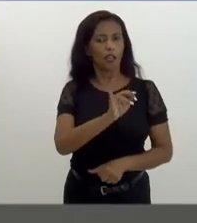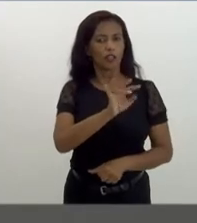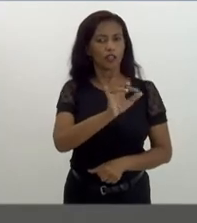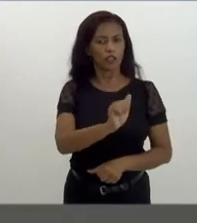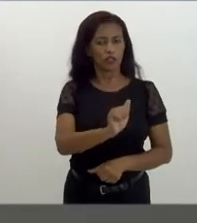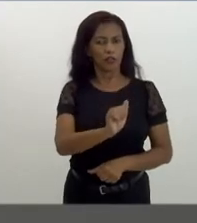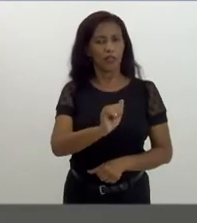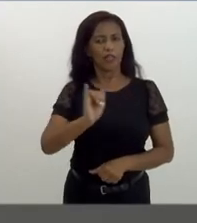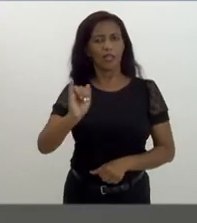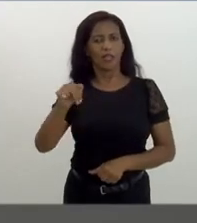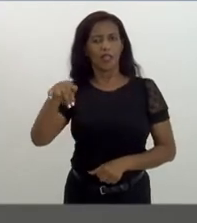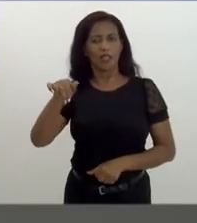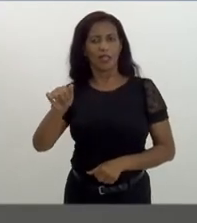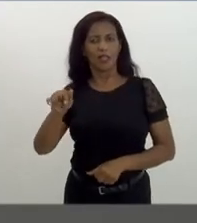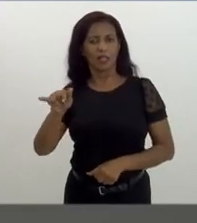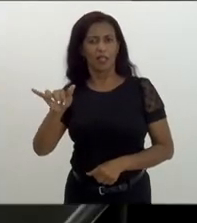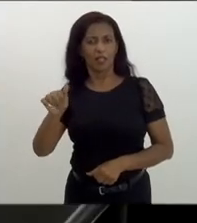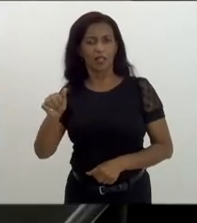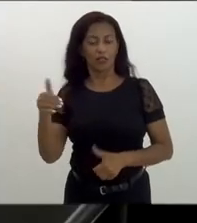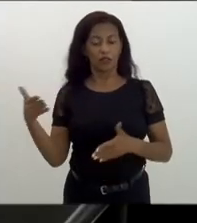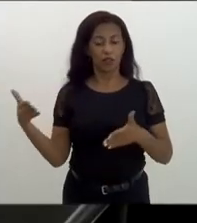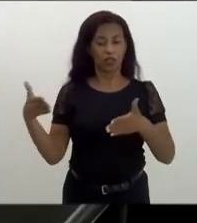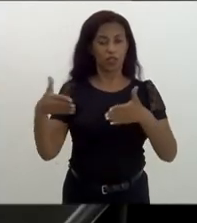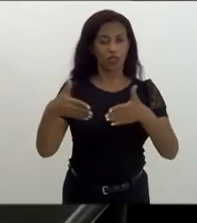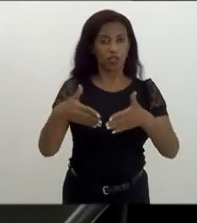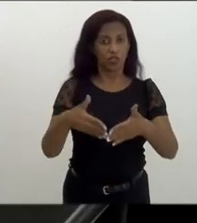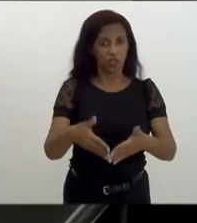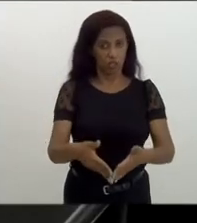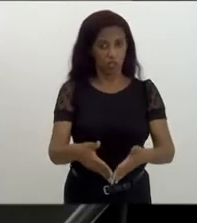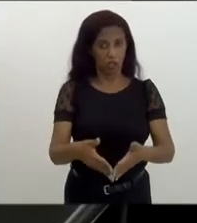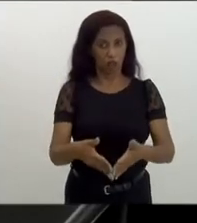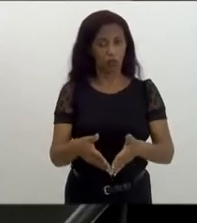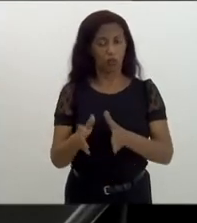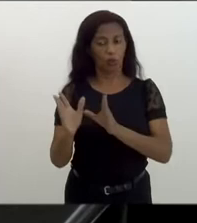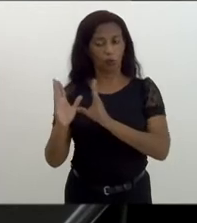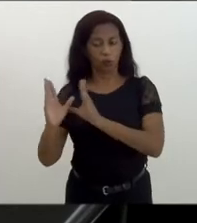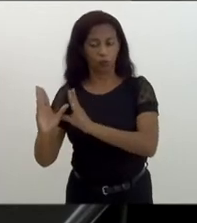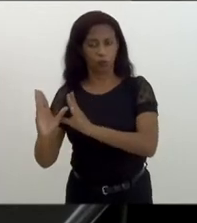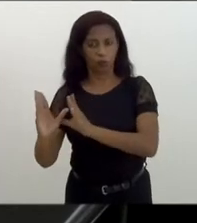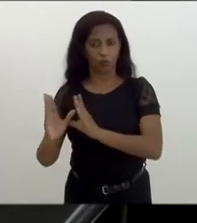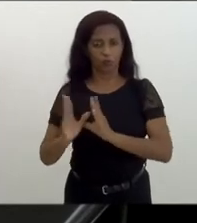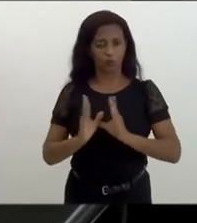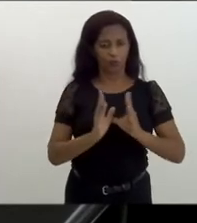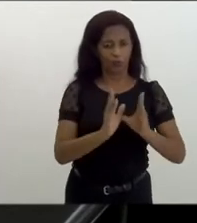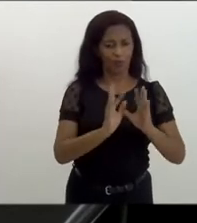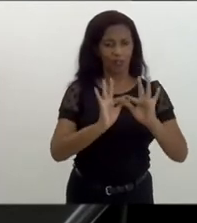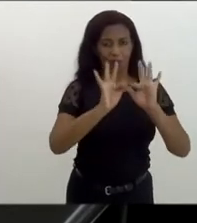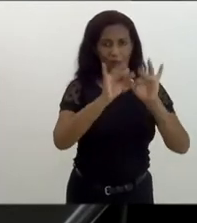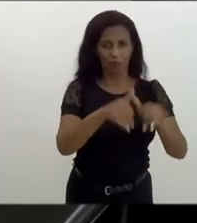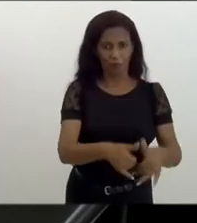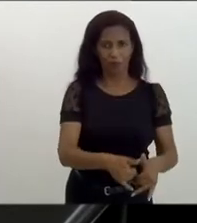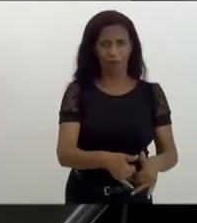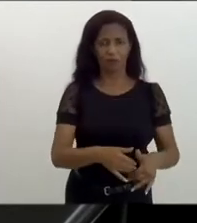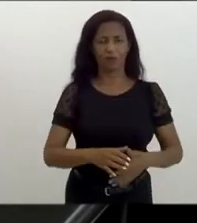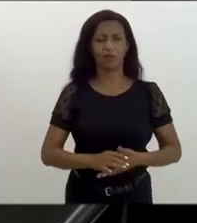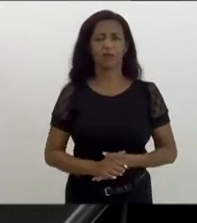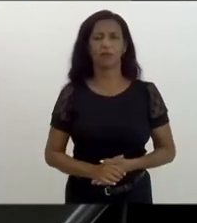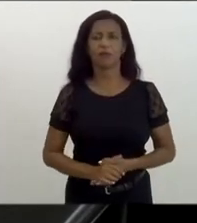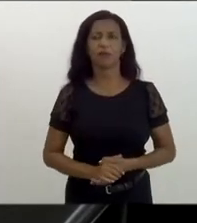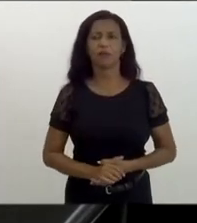E aí nós chegamos a conclusão chegamos da inatividade até extensão final